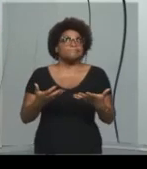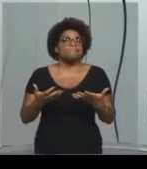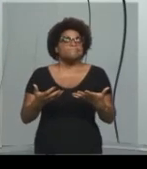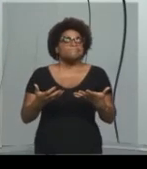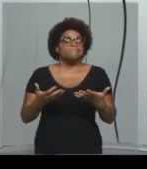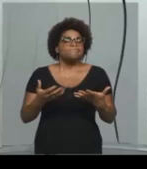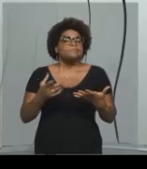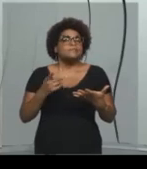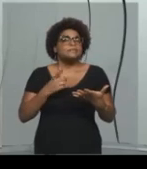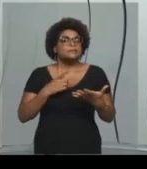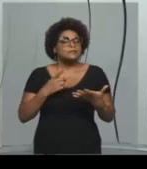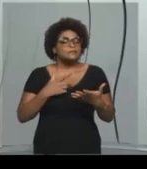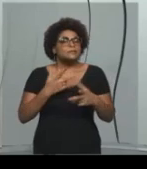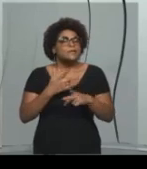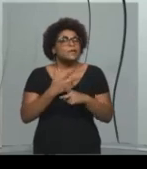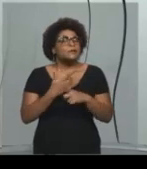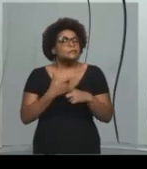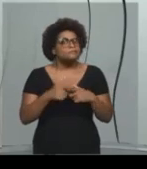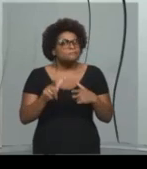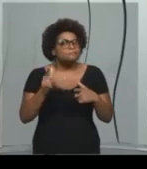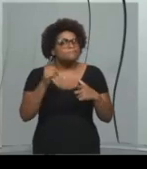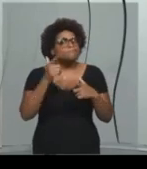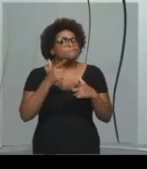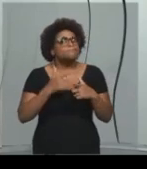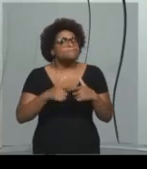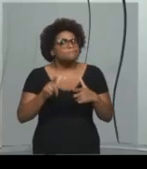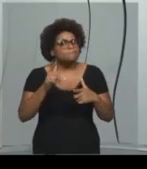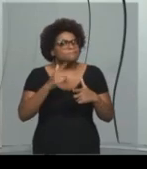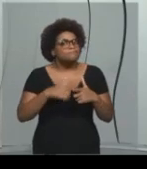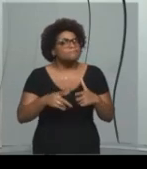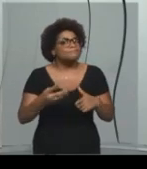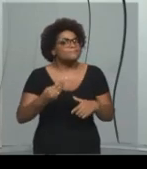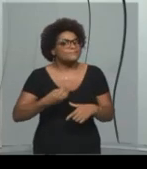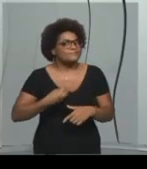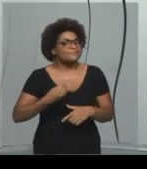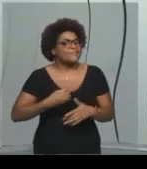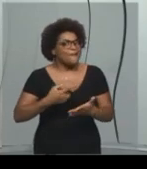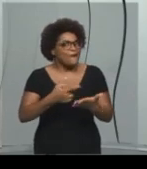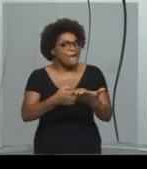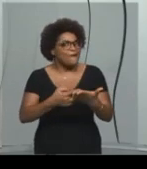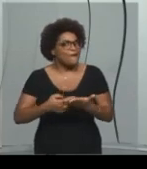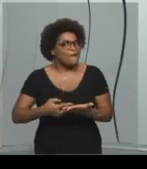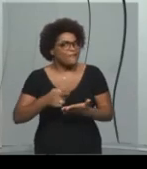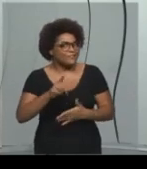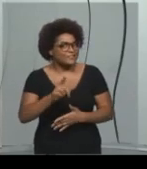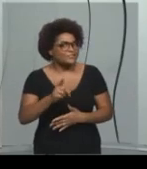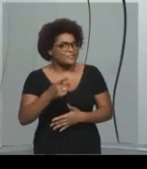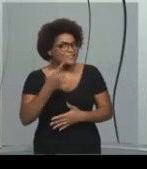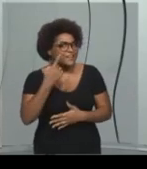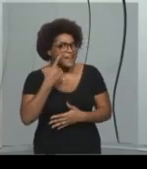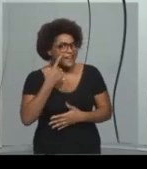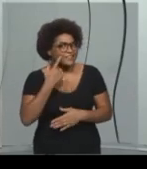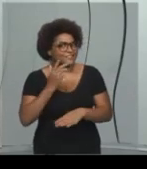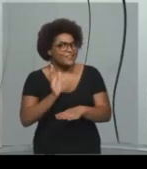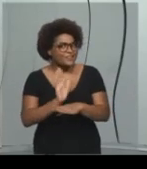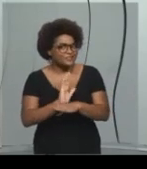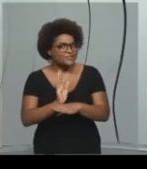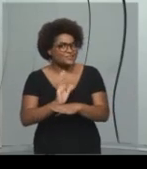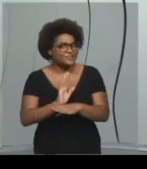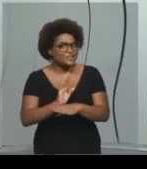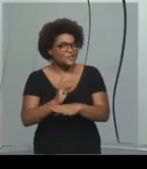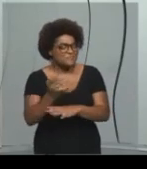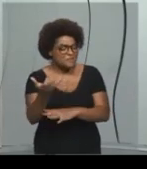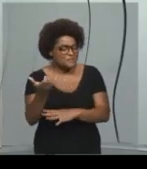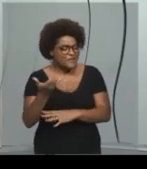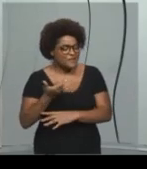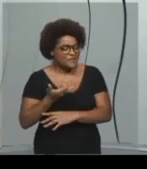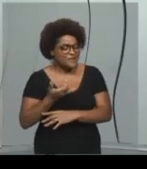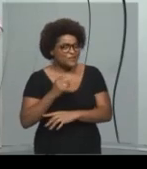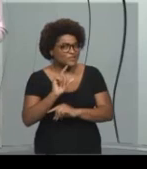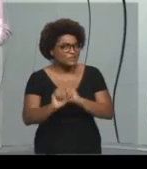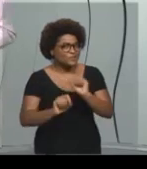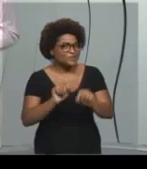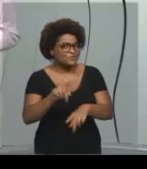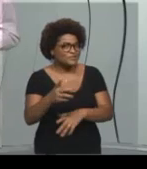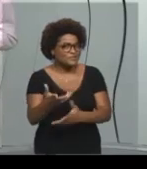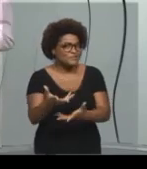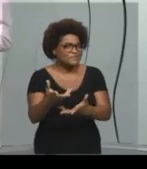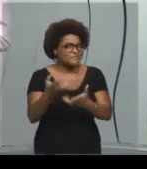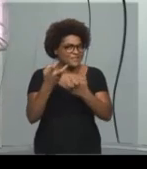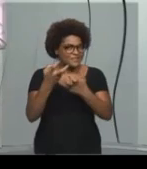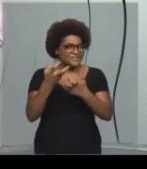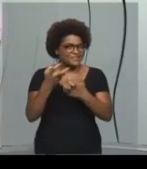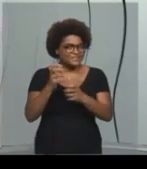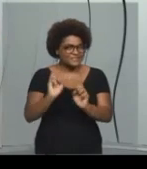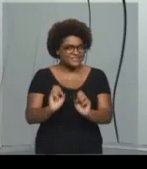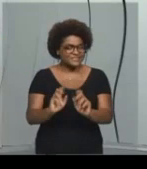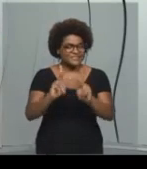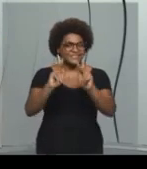bastante trágicas. E aí eu te convido a ver o filme para me falar das suas impressões, tá certo?